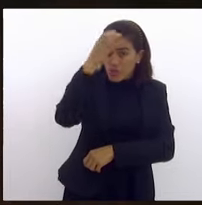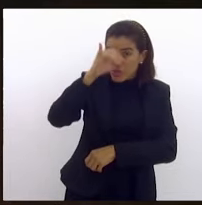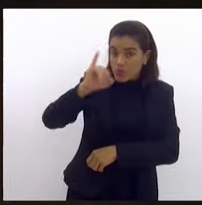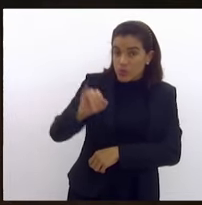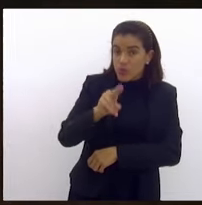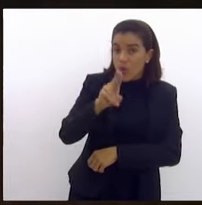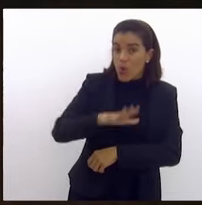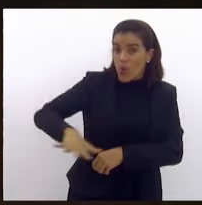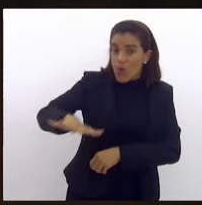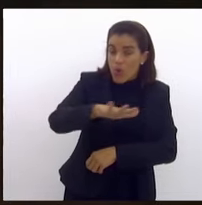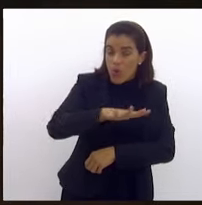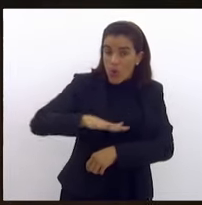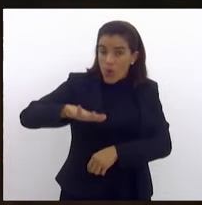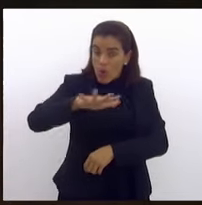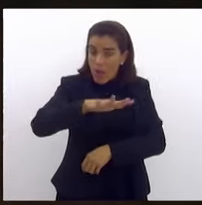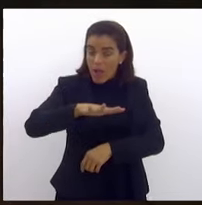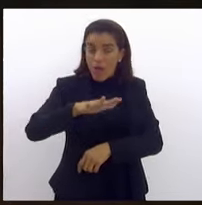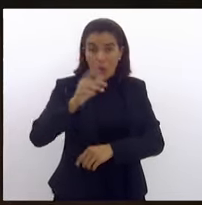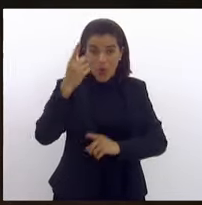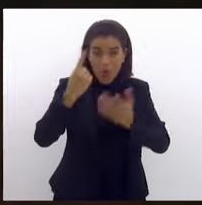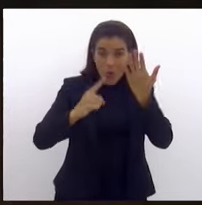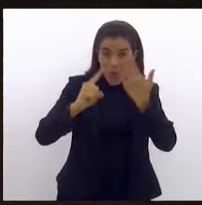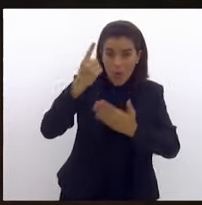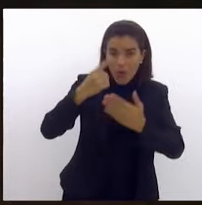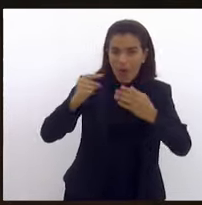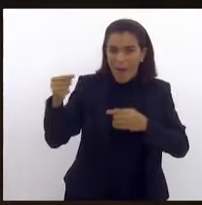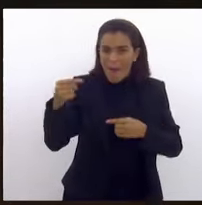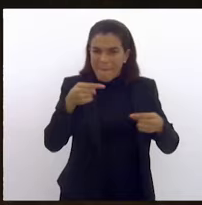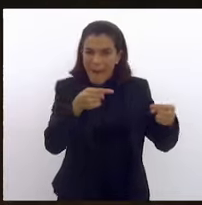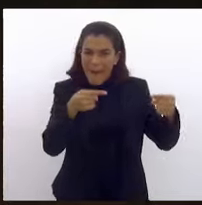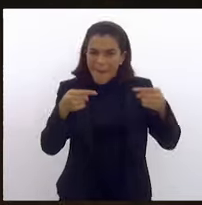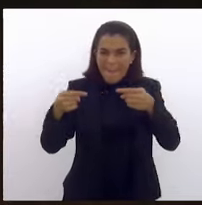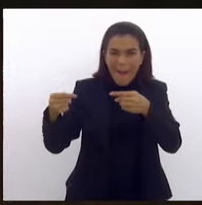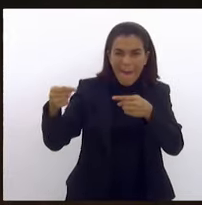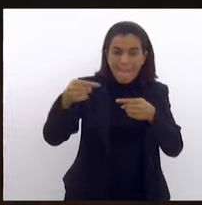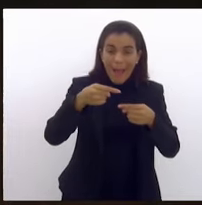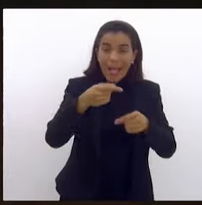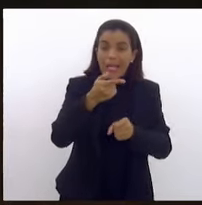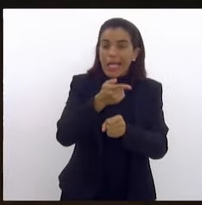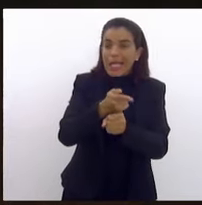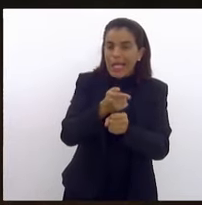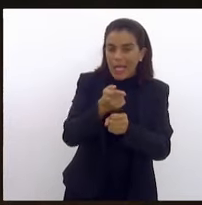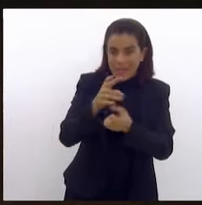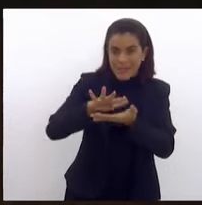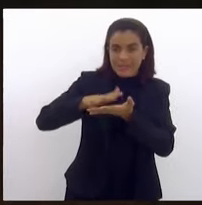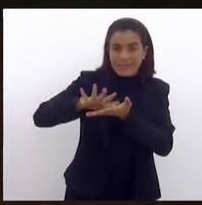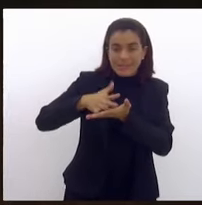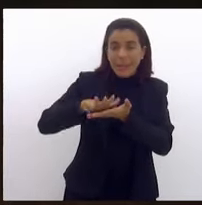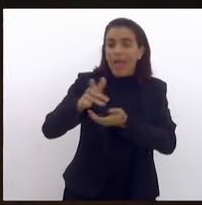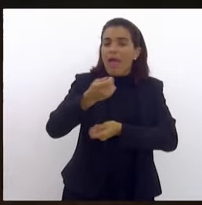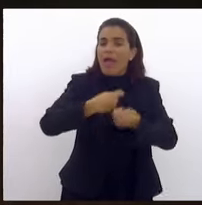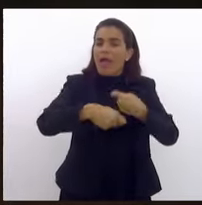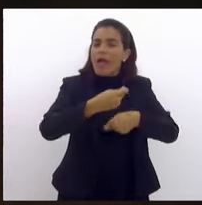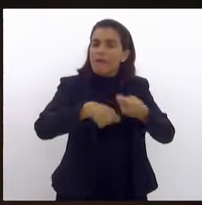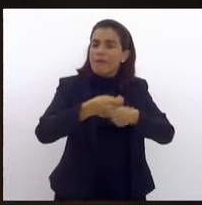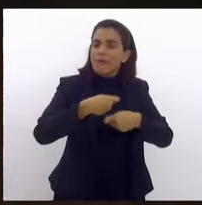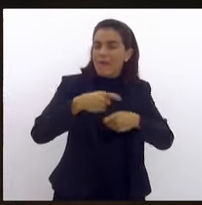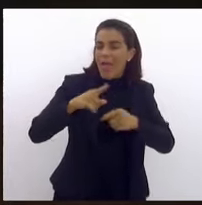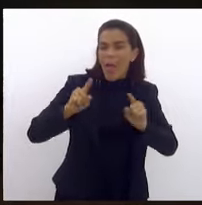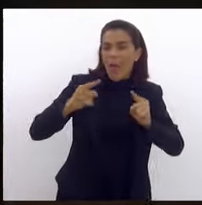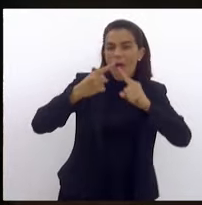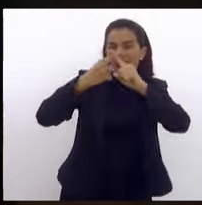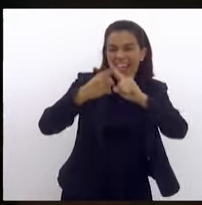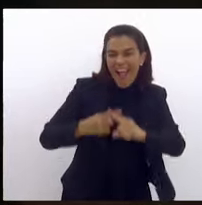espaço físico, o Carnaval, que é uma competição de agremiações de samba, ela é administrada, aquele